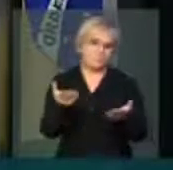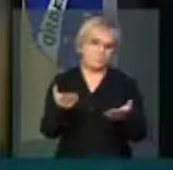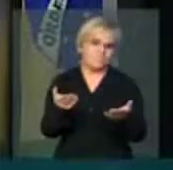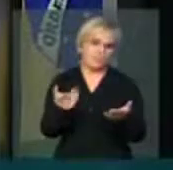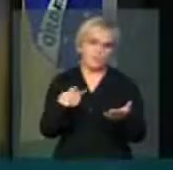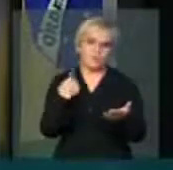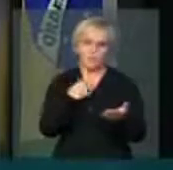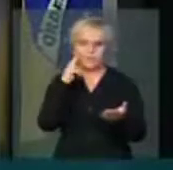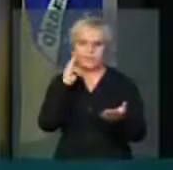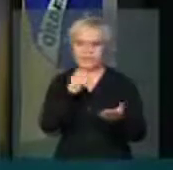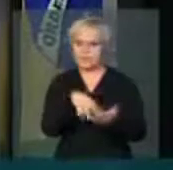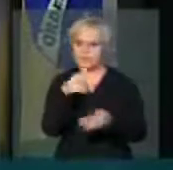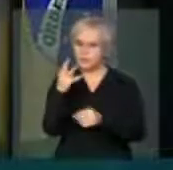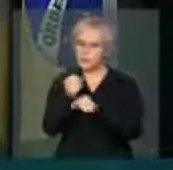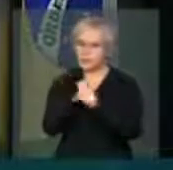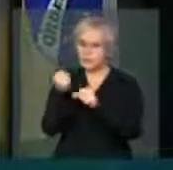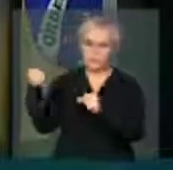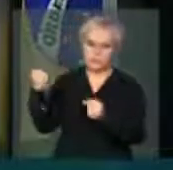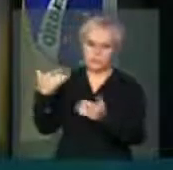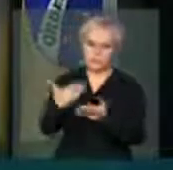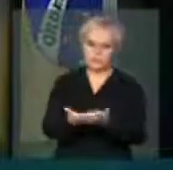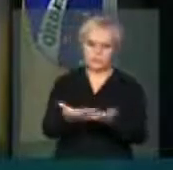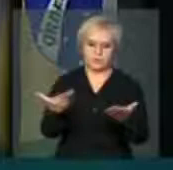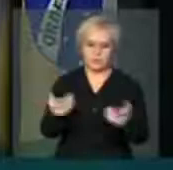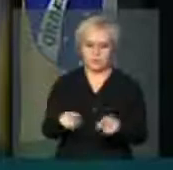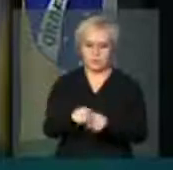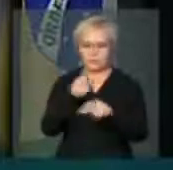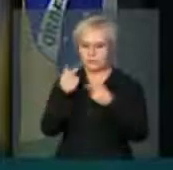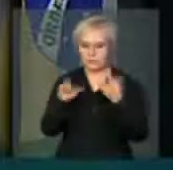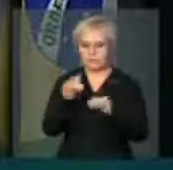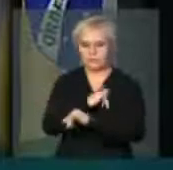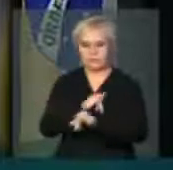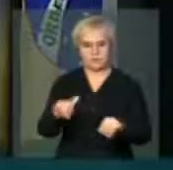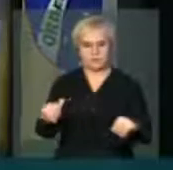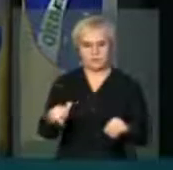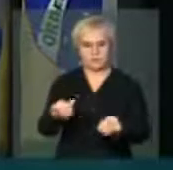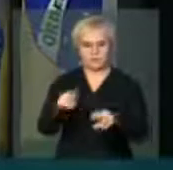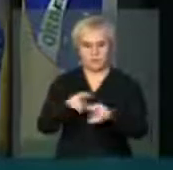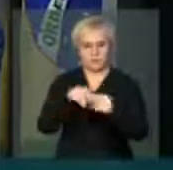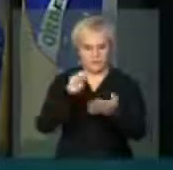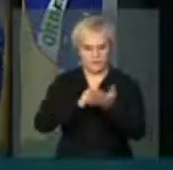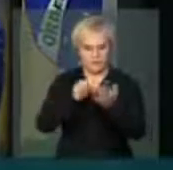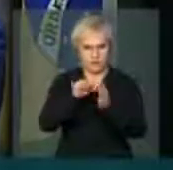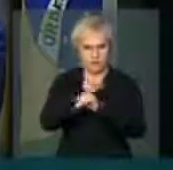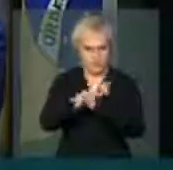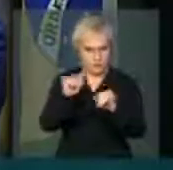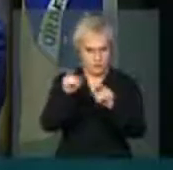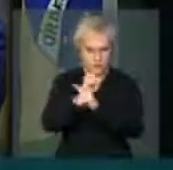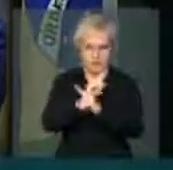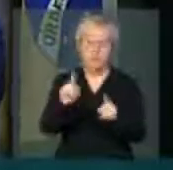nesses 4 anos. E diga-se, não foi por falta de aviso.